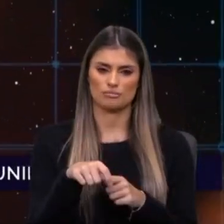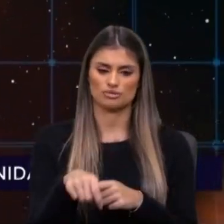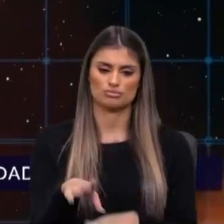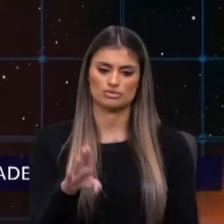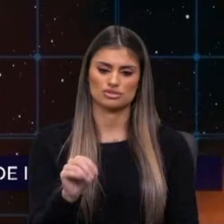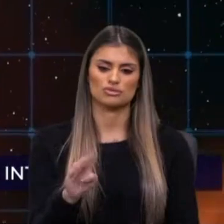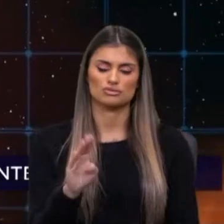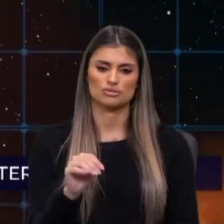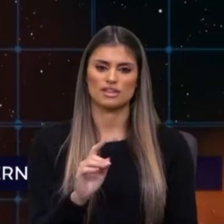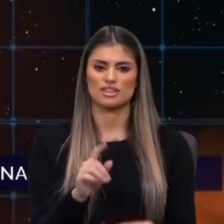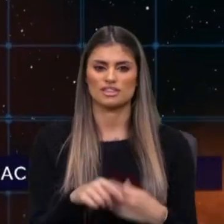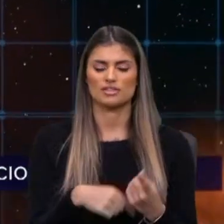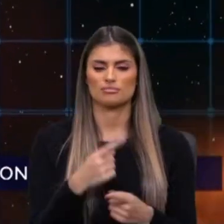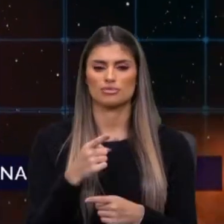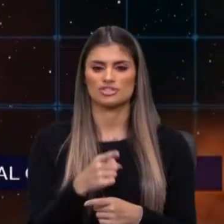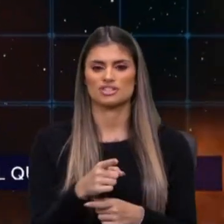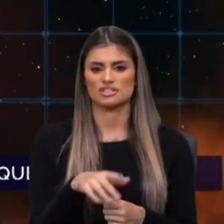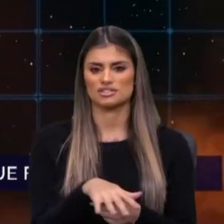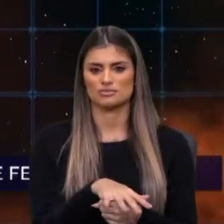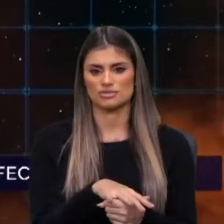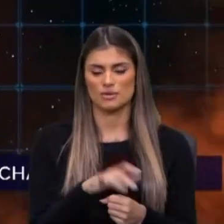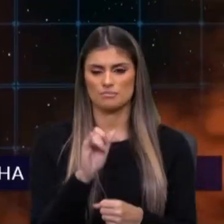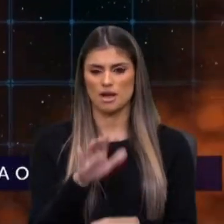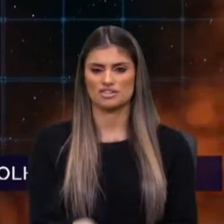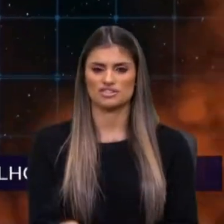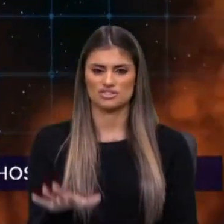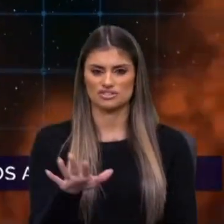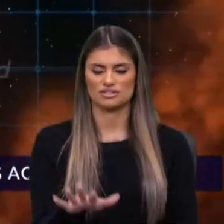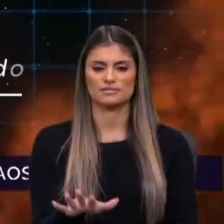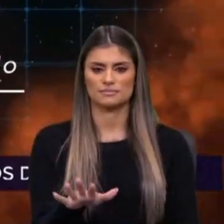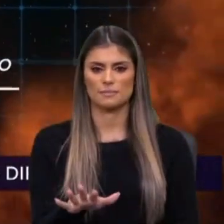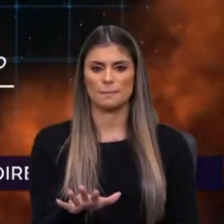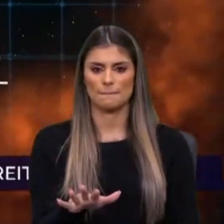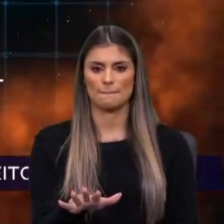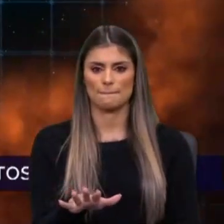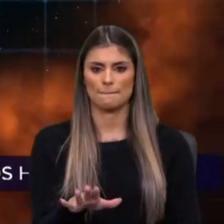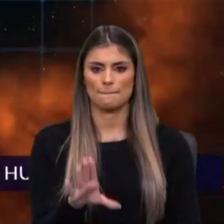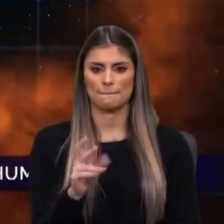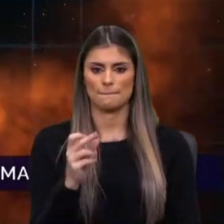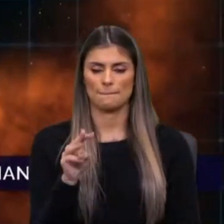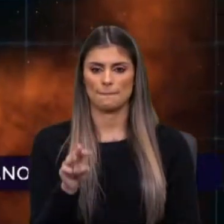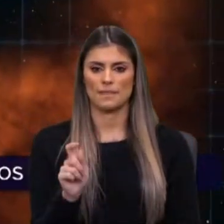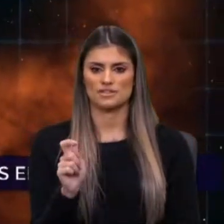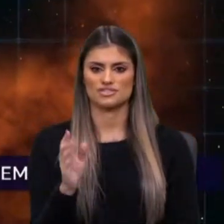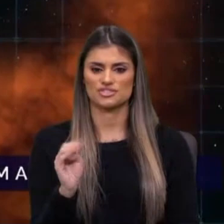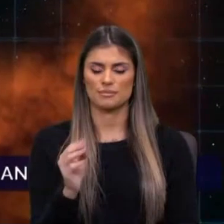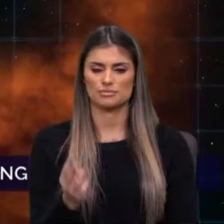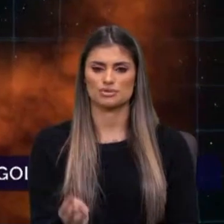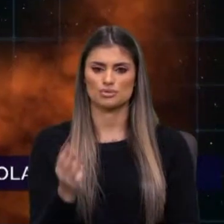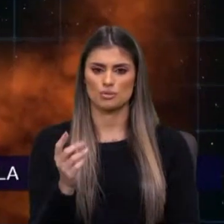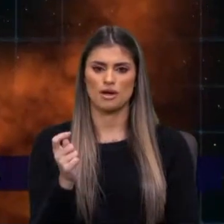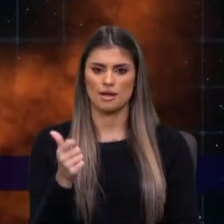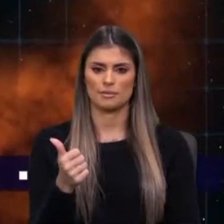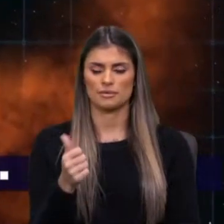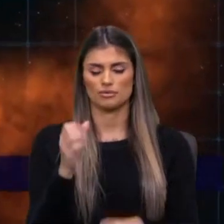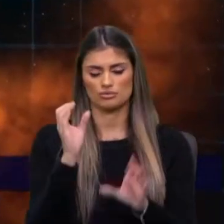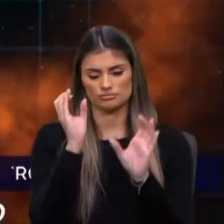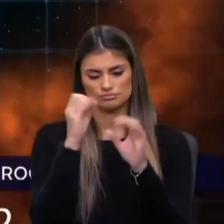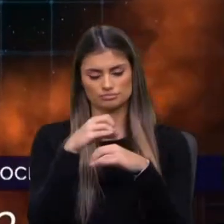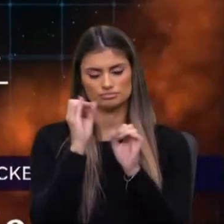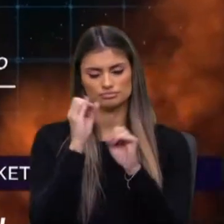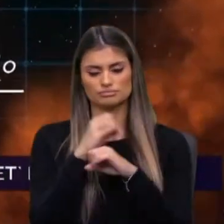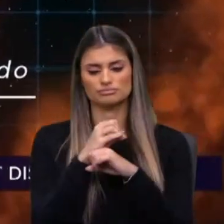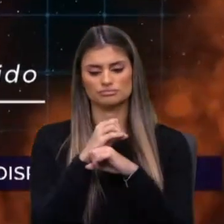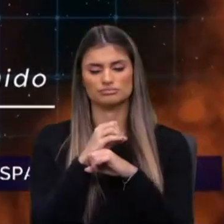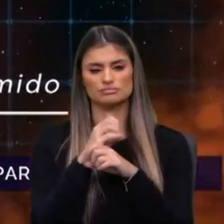E depois fazem estes arcos, estas imagens magníficas, e o James Webb o famoso James Webb telescópio, conseguiu capturar